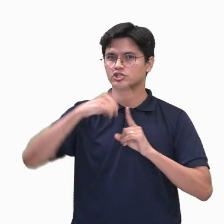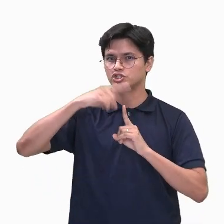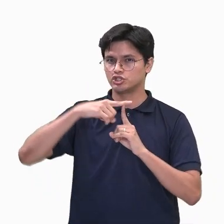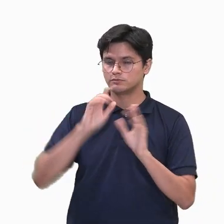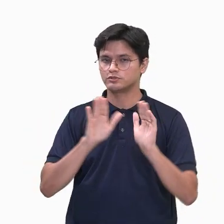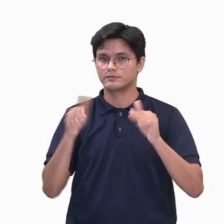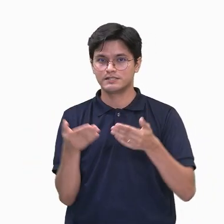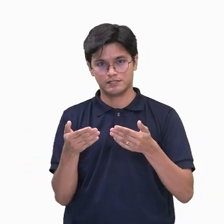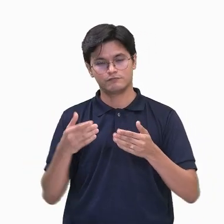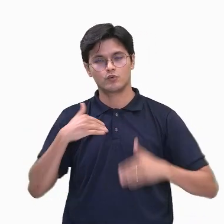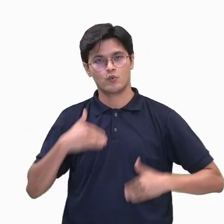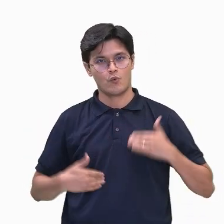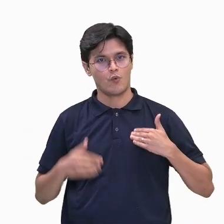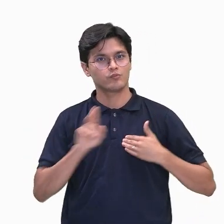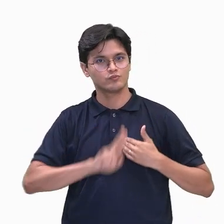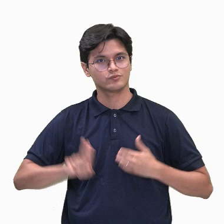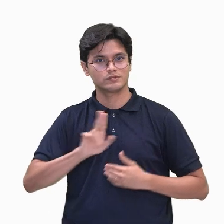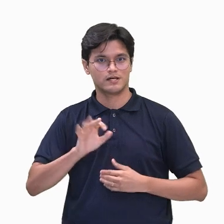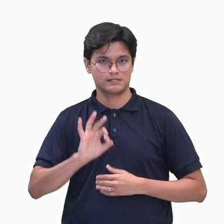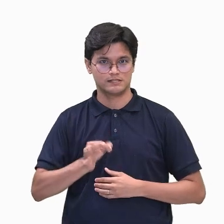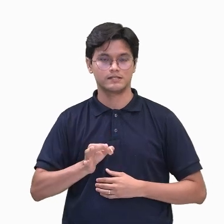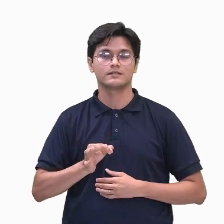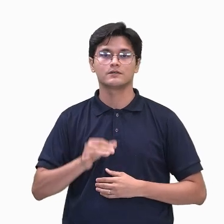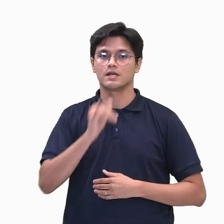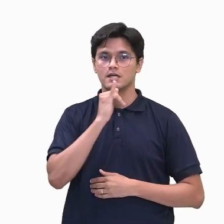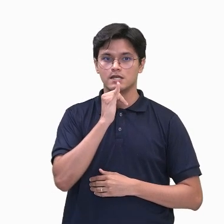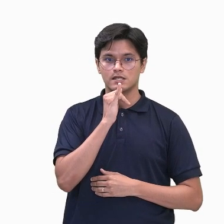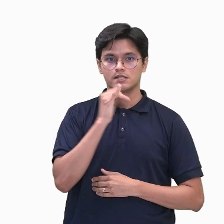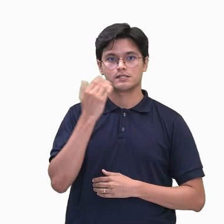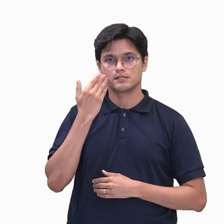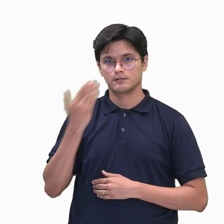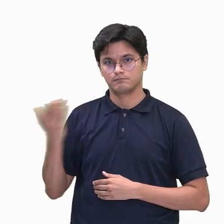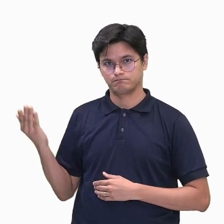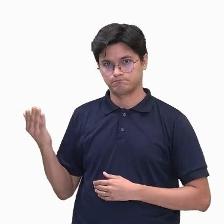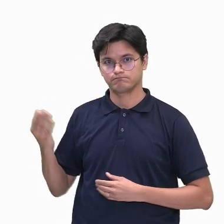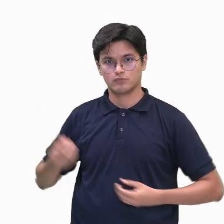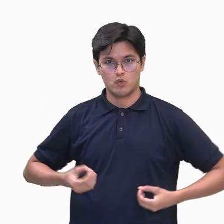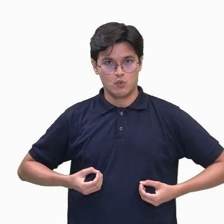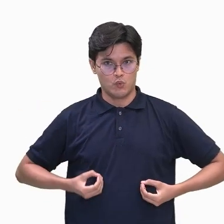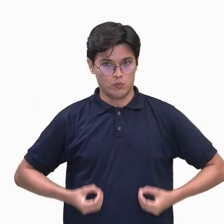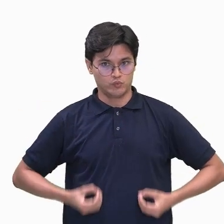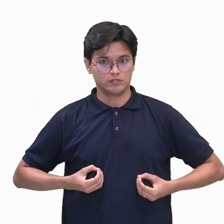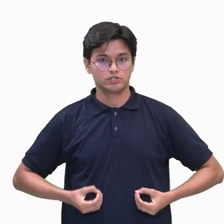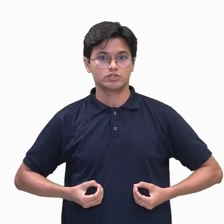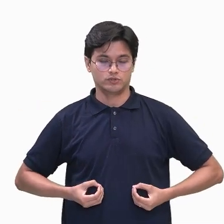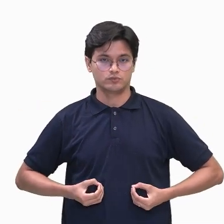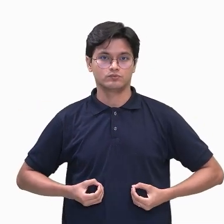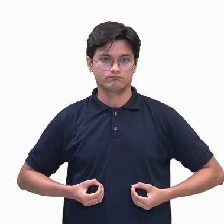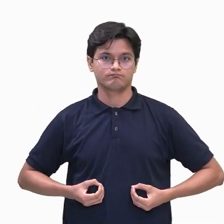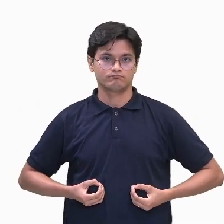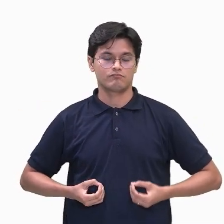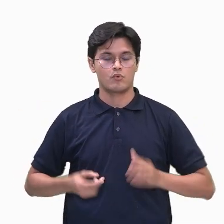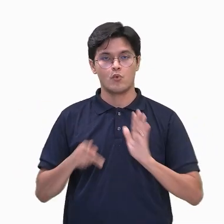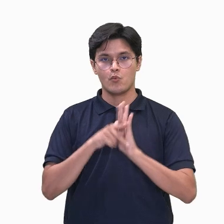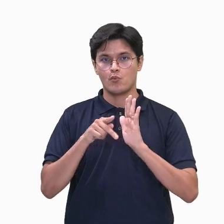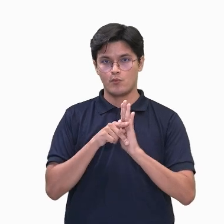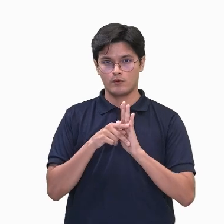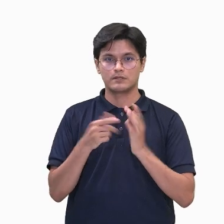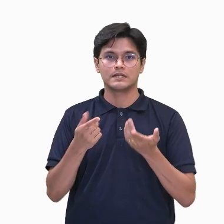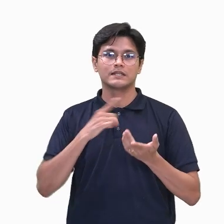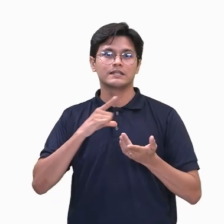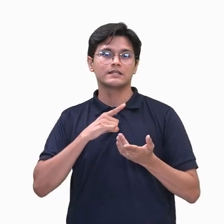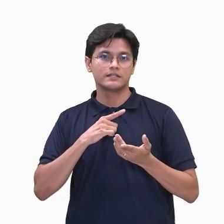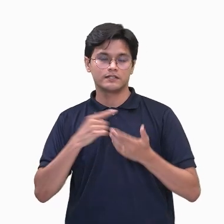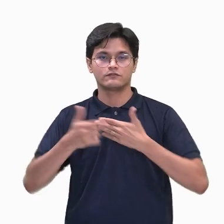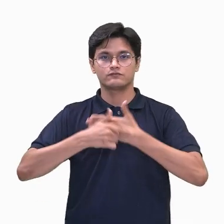nosso corpo, certo? Como, por exemplo, os testículos lá na imagem que a gente observou, eles têm a função de produzir